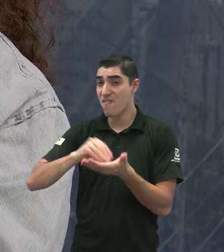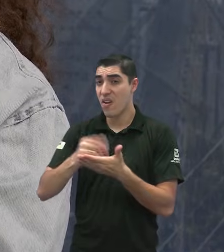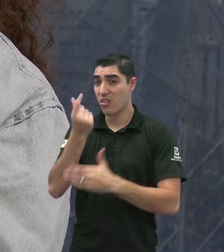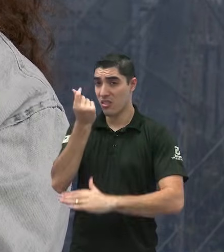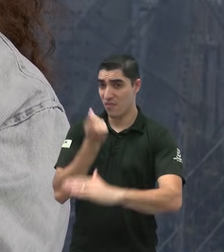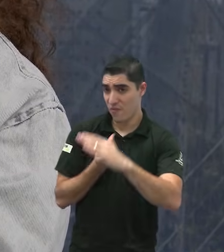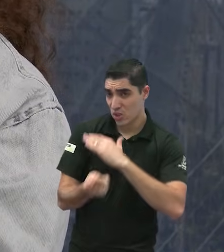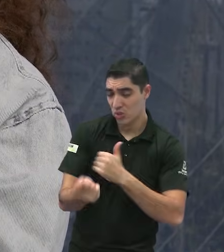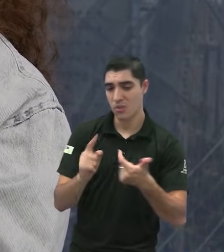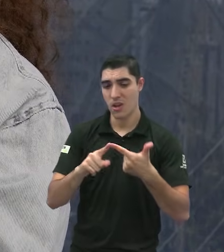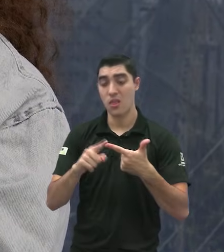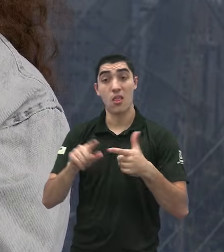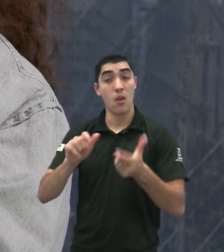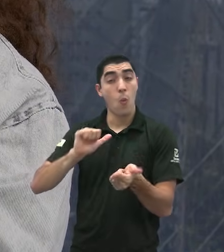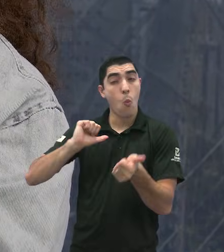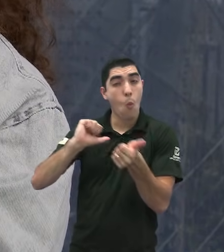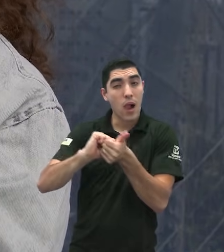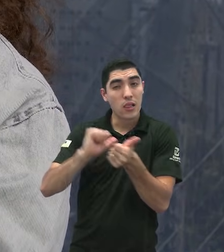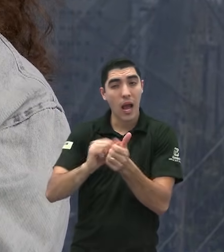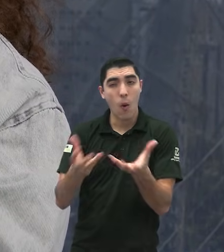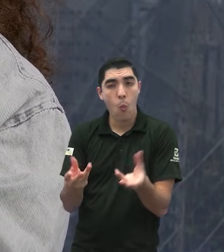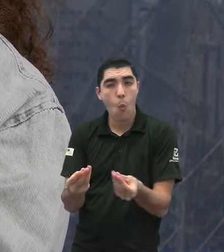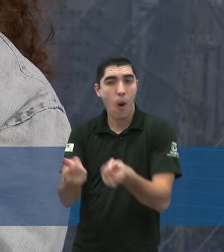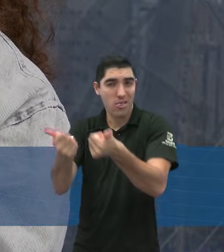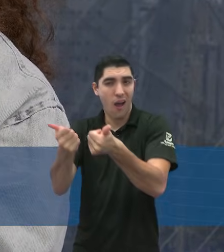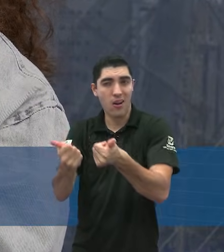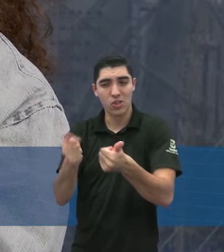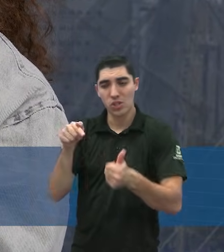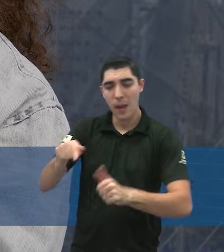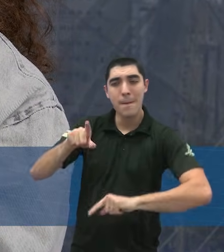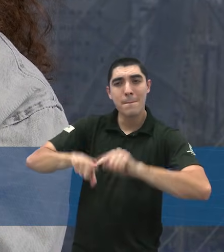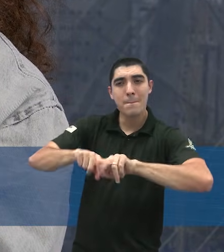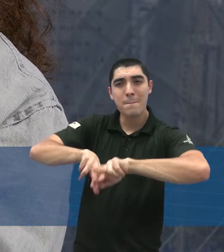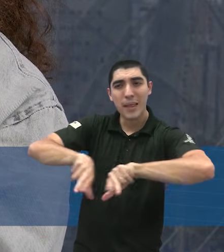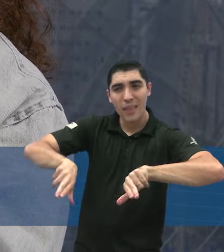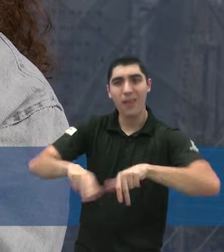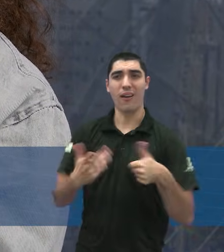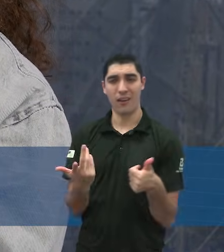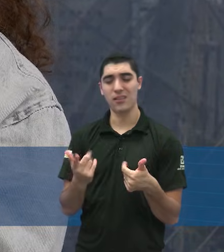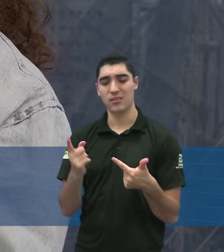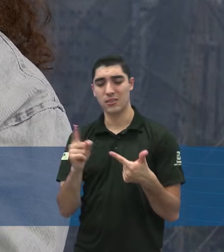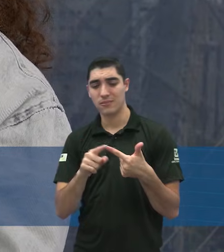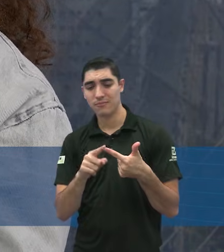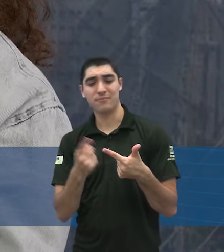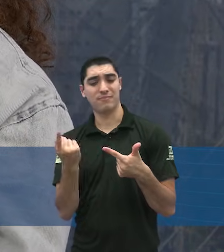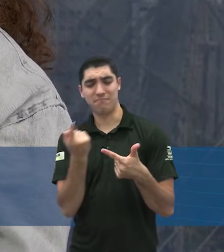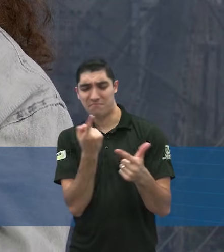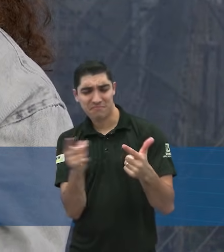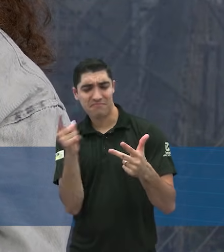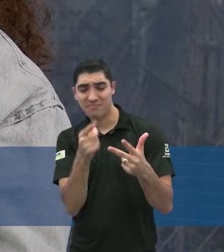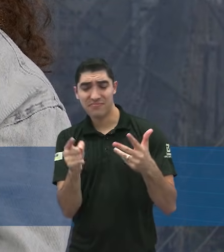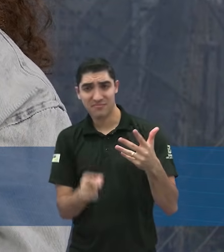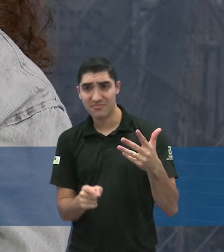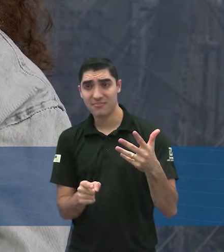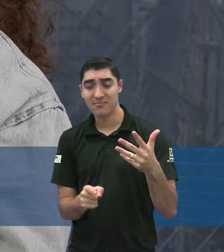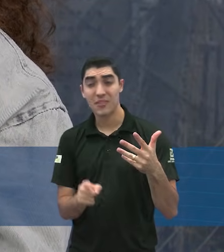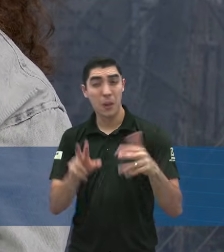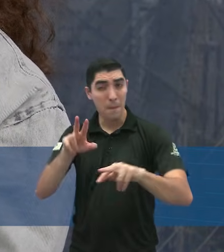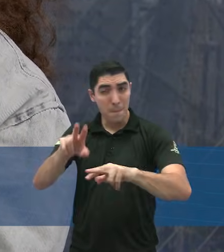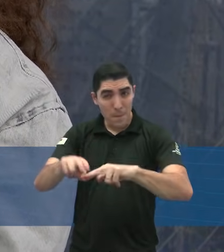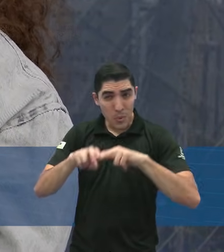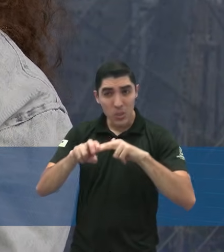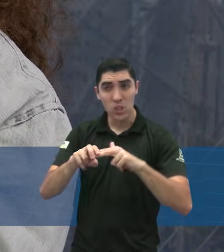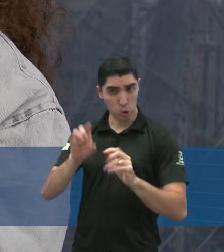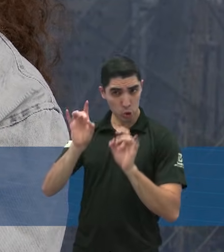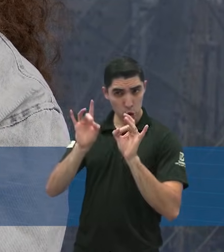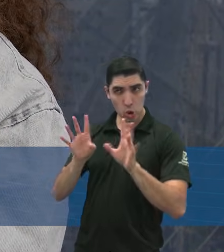em questão de qualidade, muitas vezes de equipamento. Então a gente tem que entender que, para além do